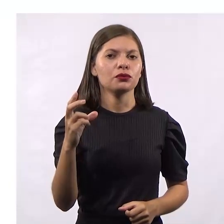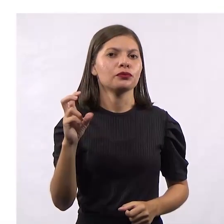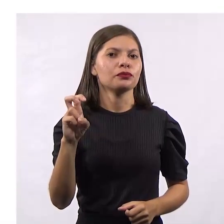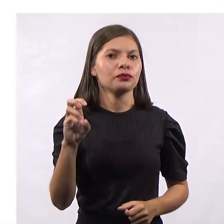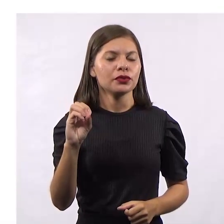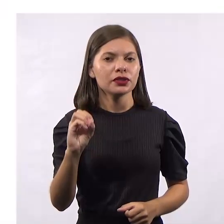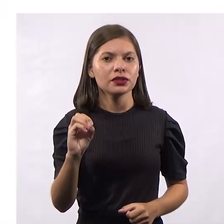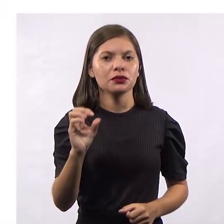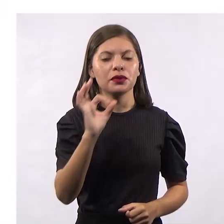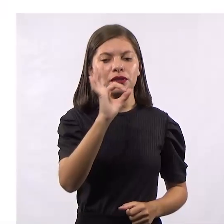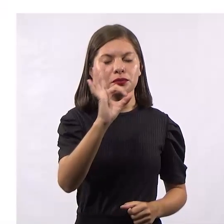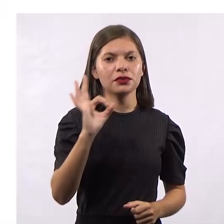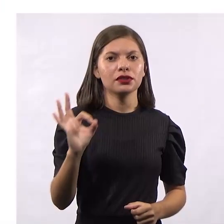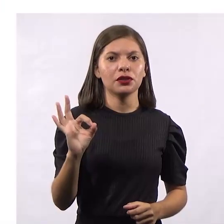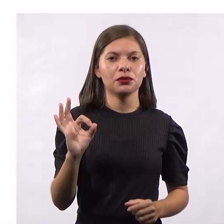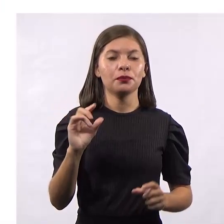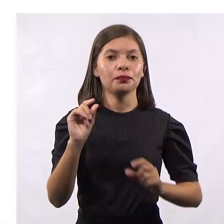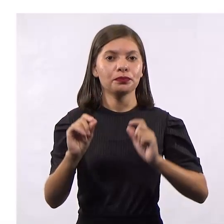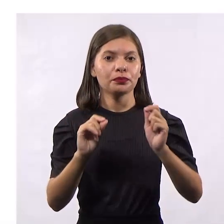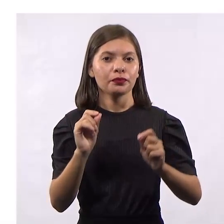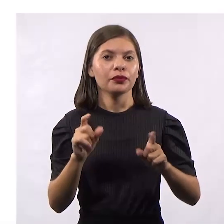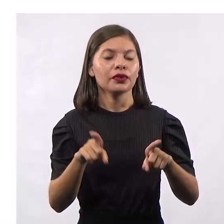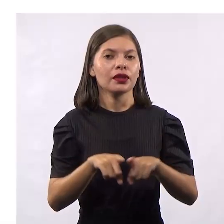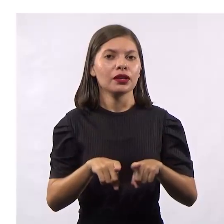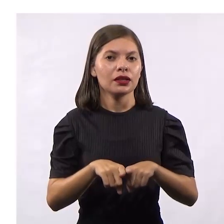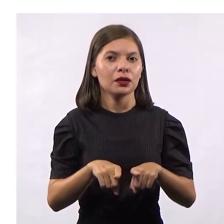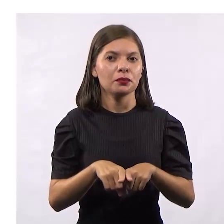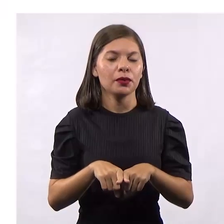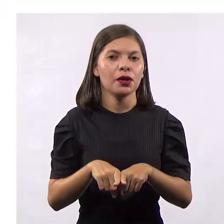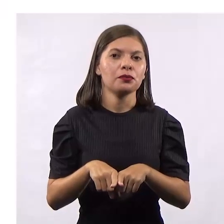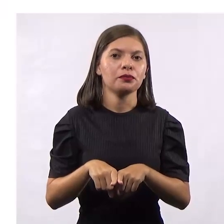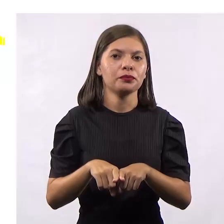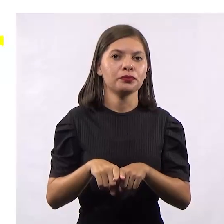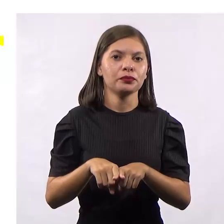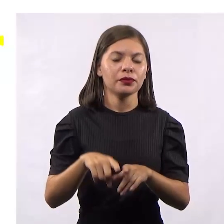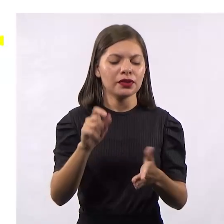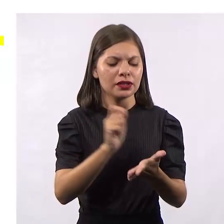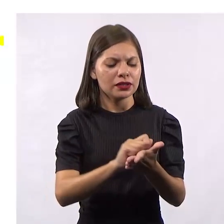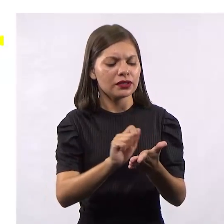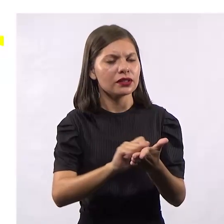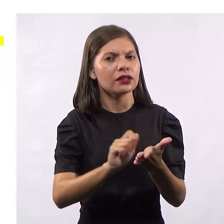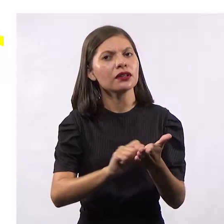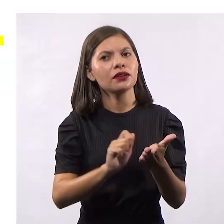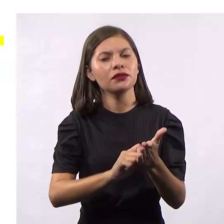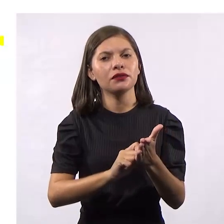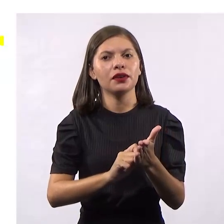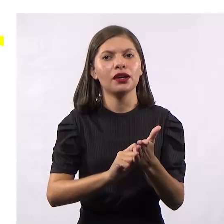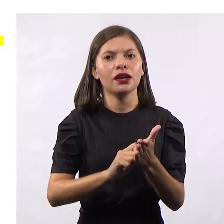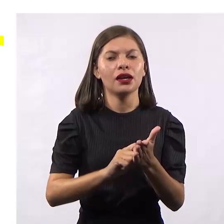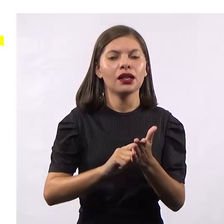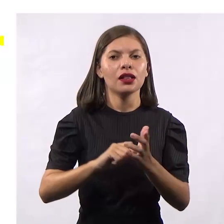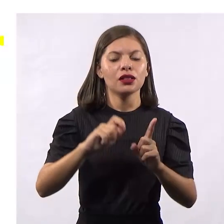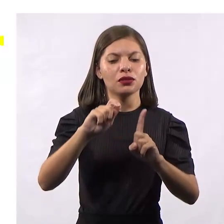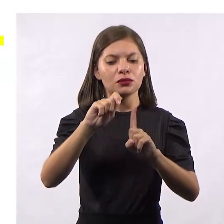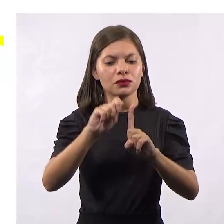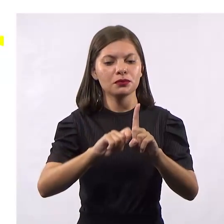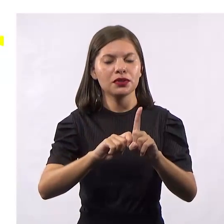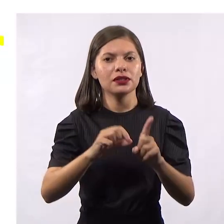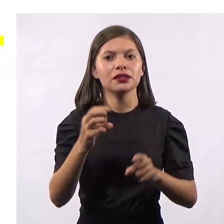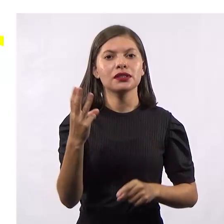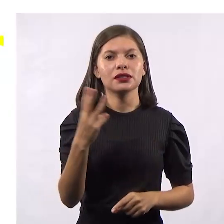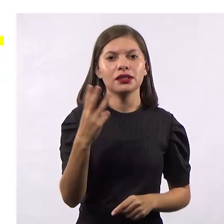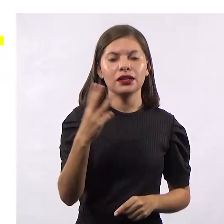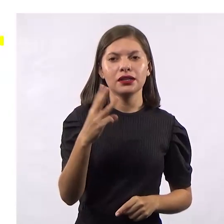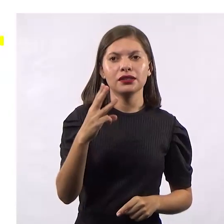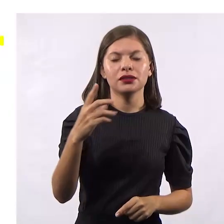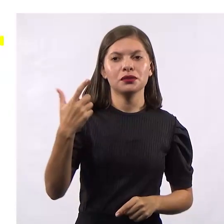vai poder pedir essa extinção no caso de suspensão de execução do contrato por ordem escrita da administração, por prazo superior a